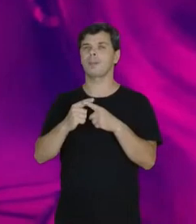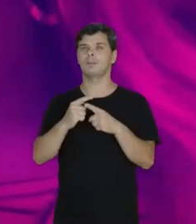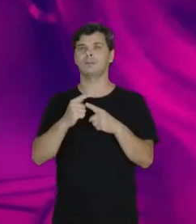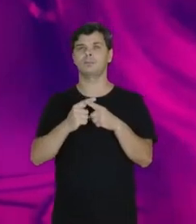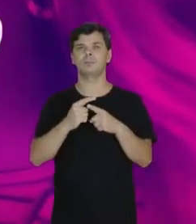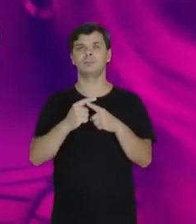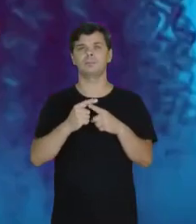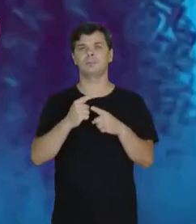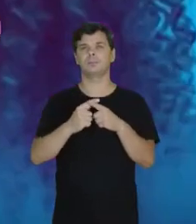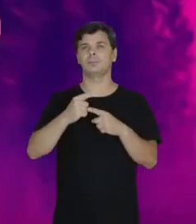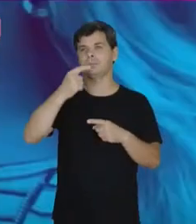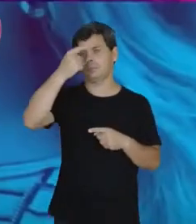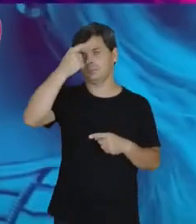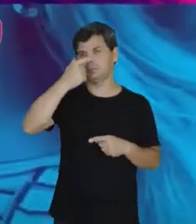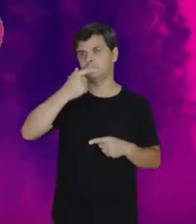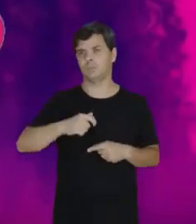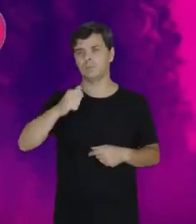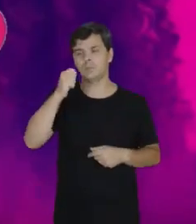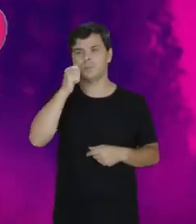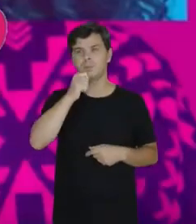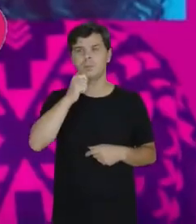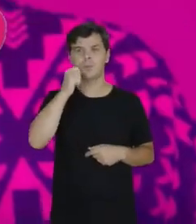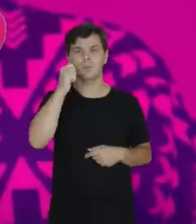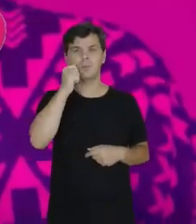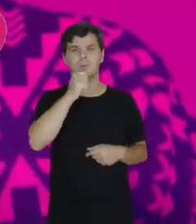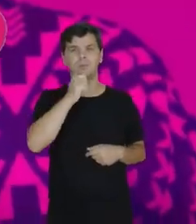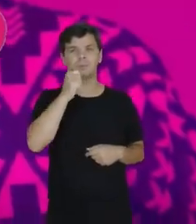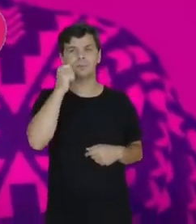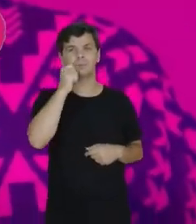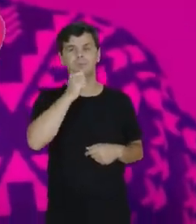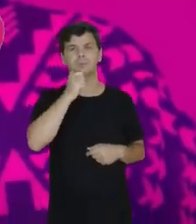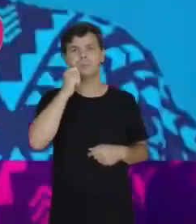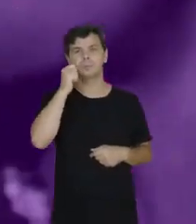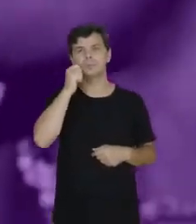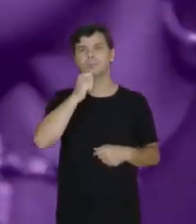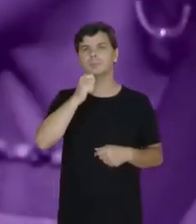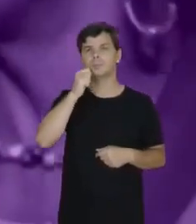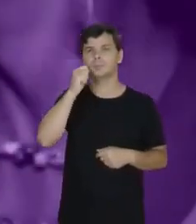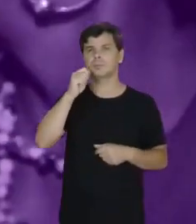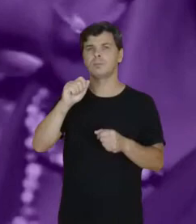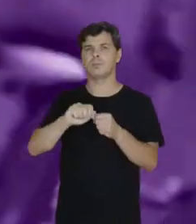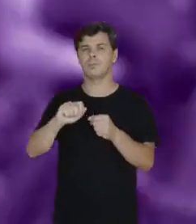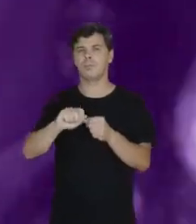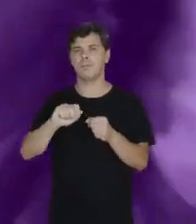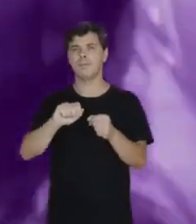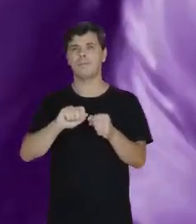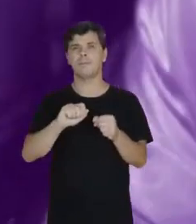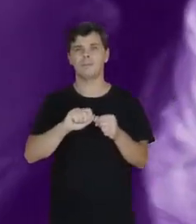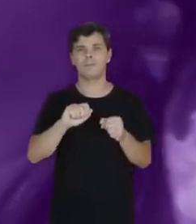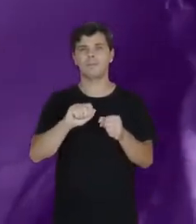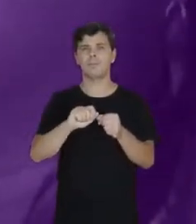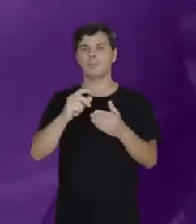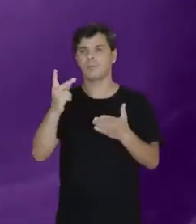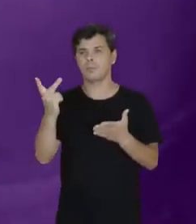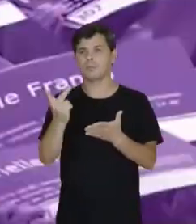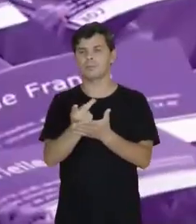Porque eu sou mulher pra fazer